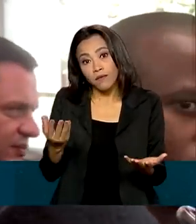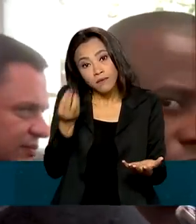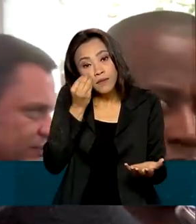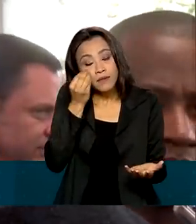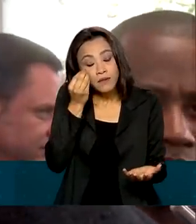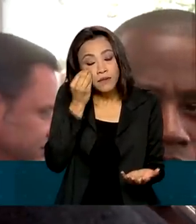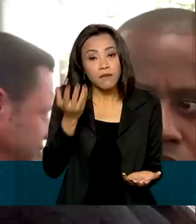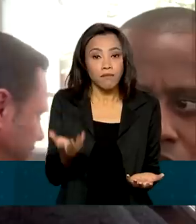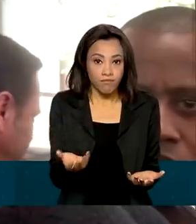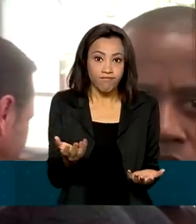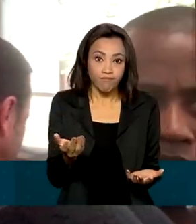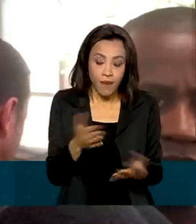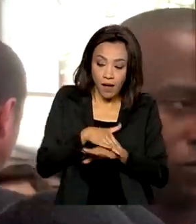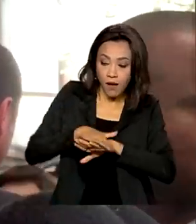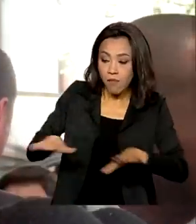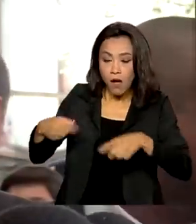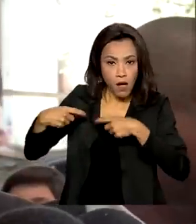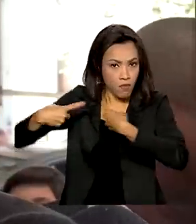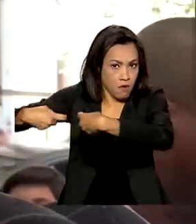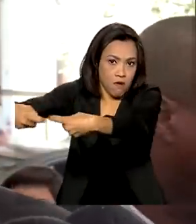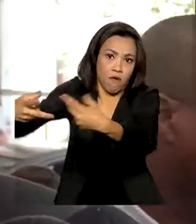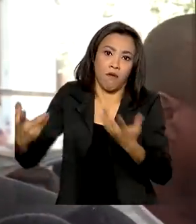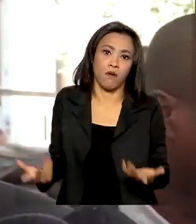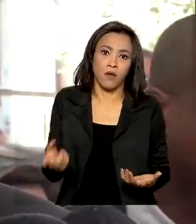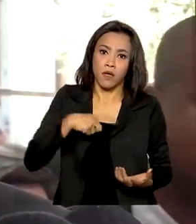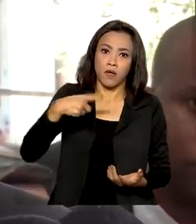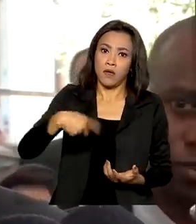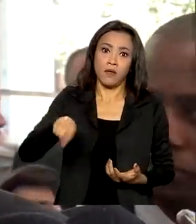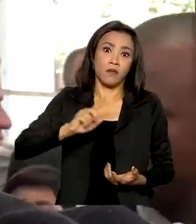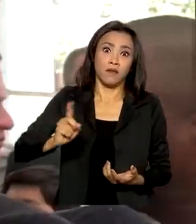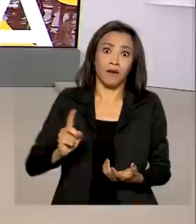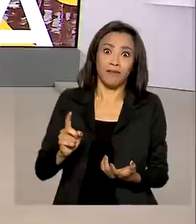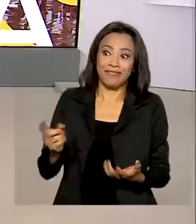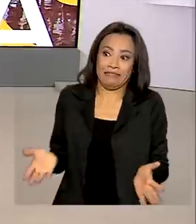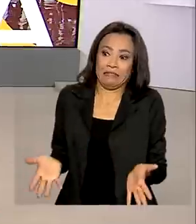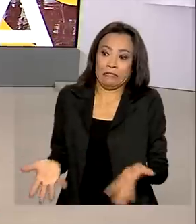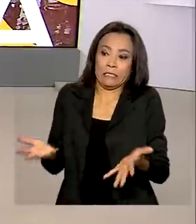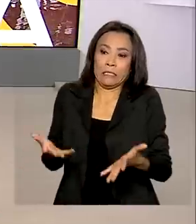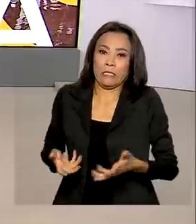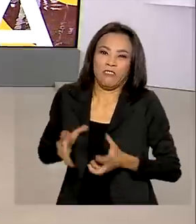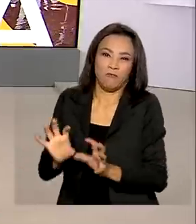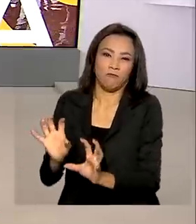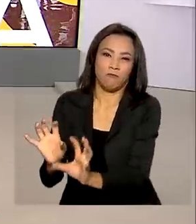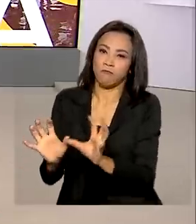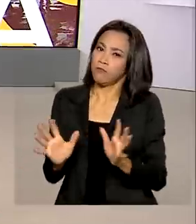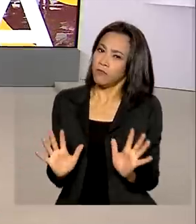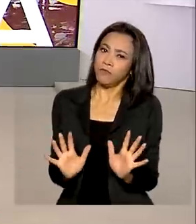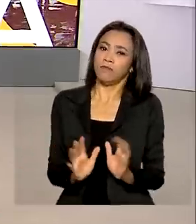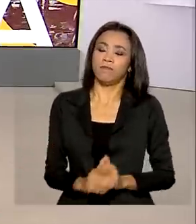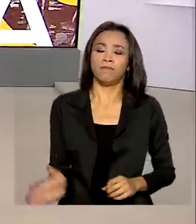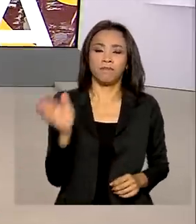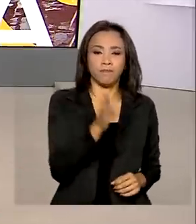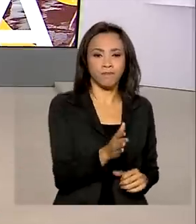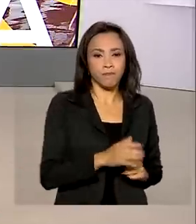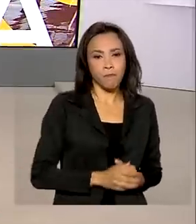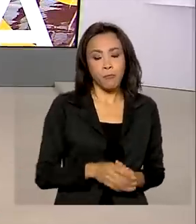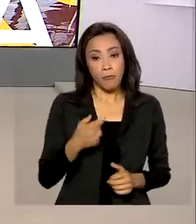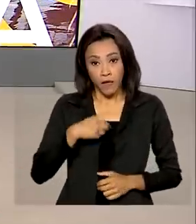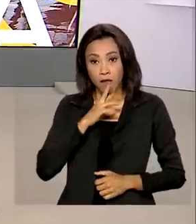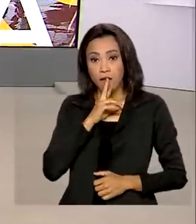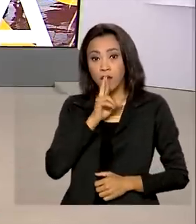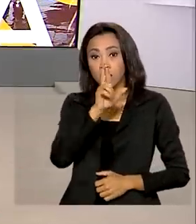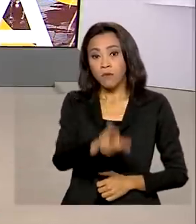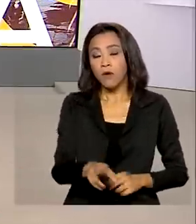tentar acabar com ela e não aumentar a temperatura em resposta aos casos de